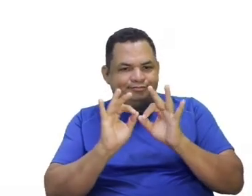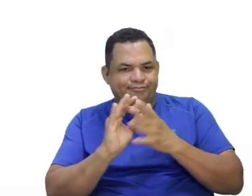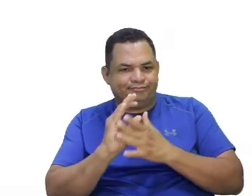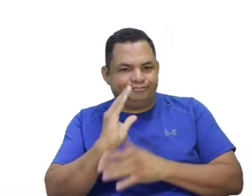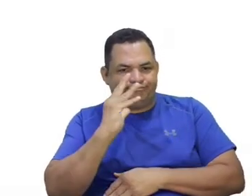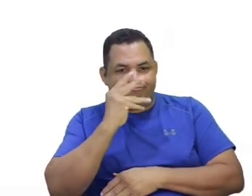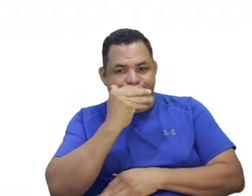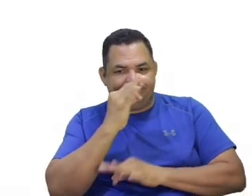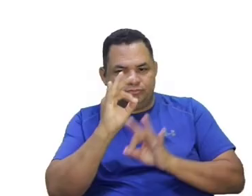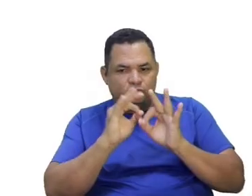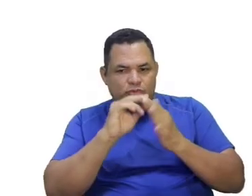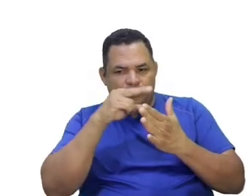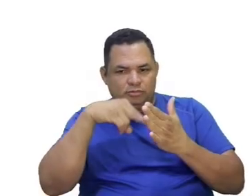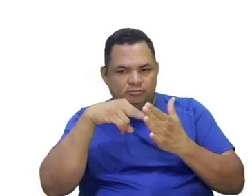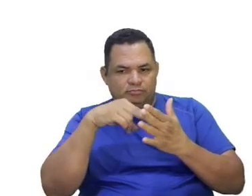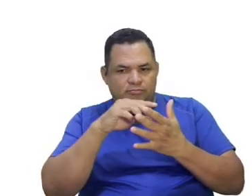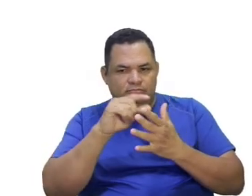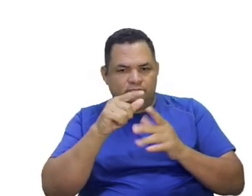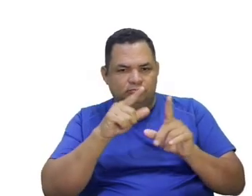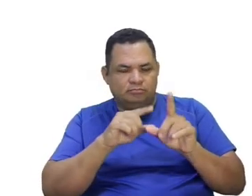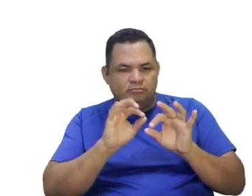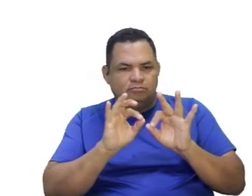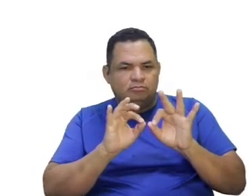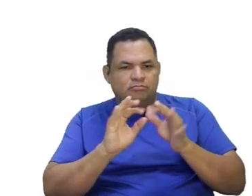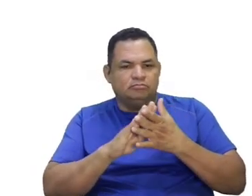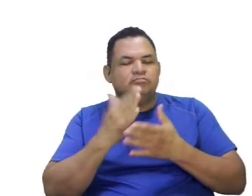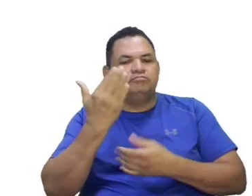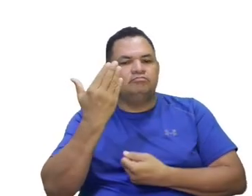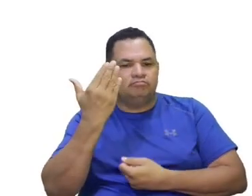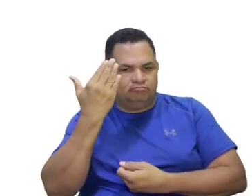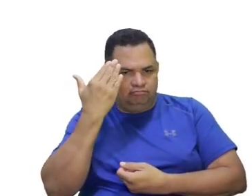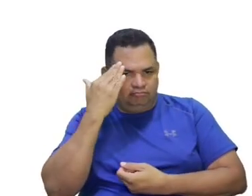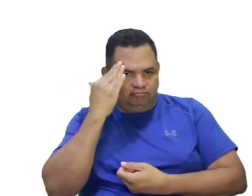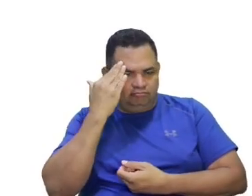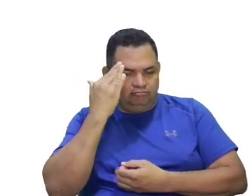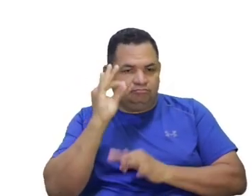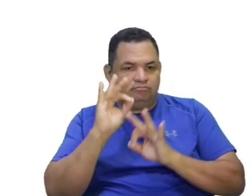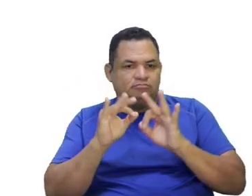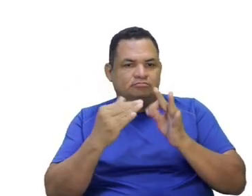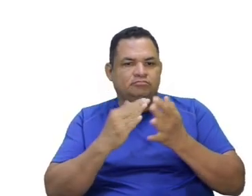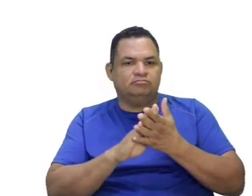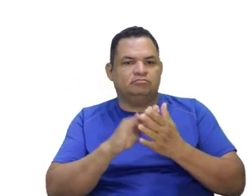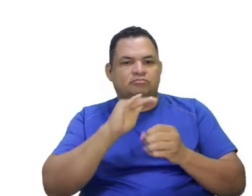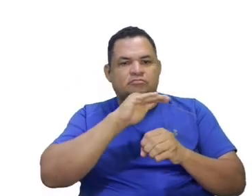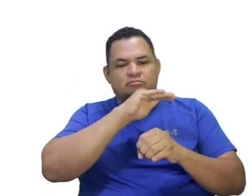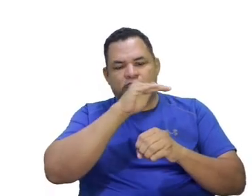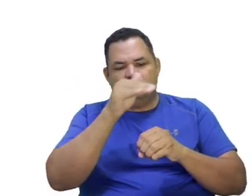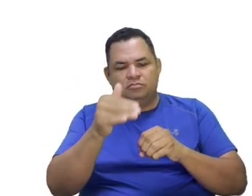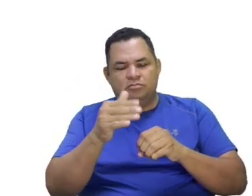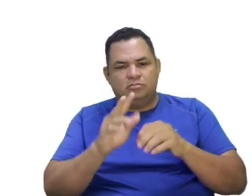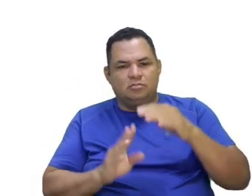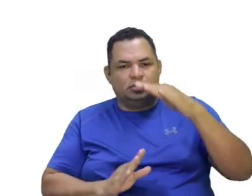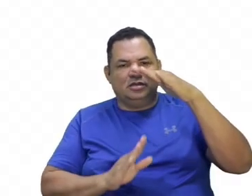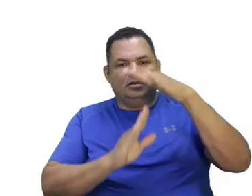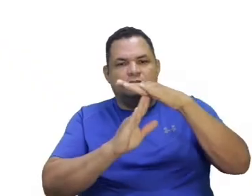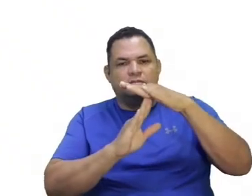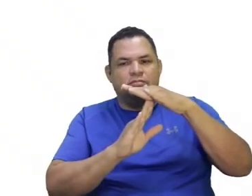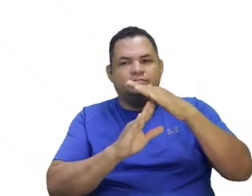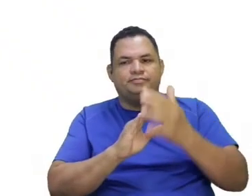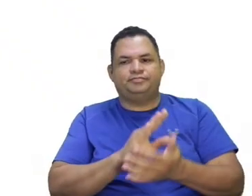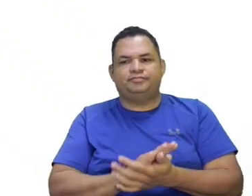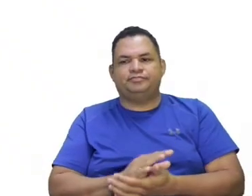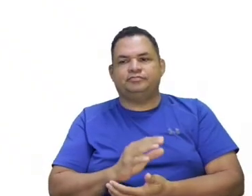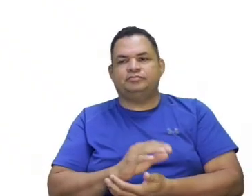professora não ficou tão 100%, mas dá para entender que a camada de valência desse